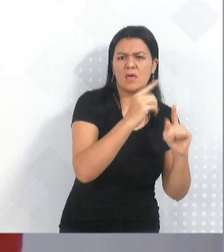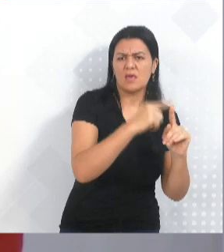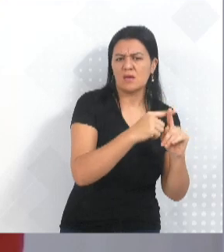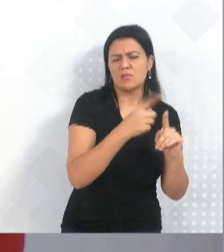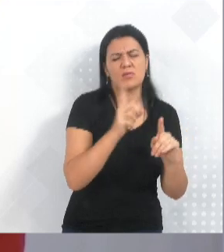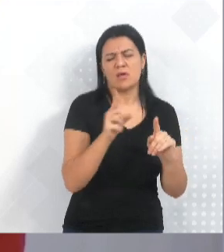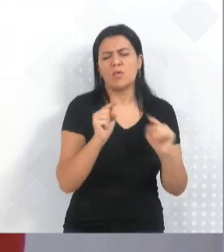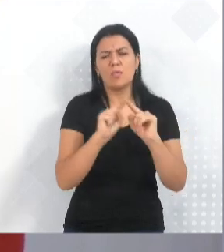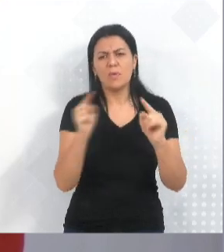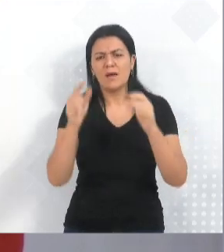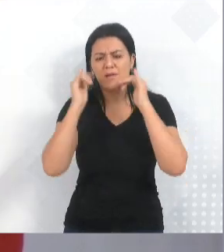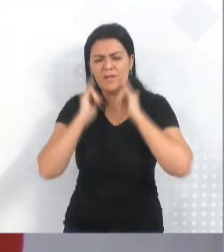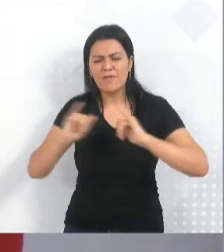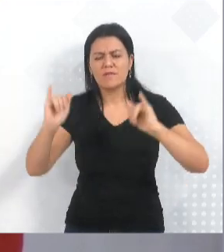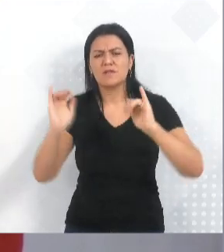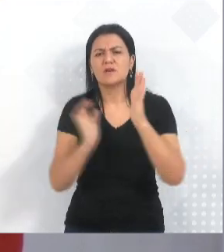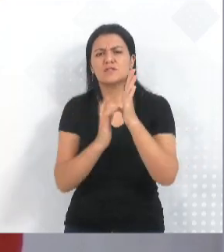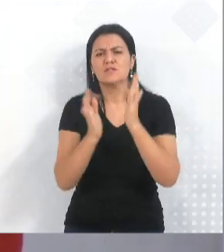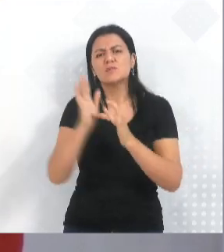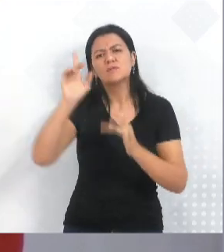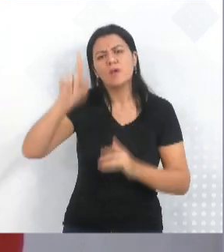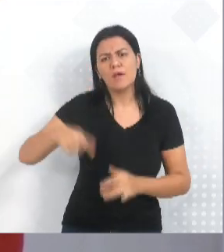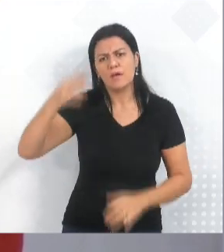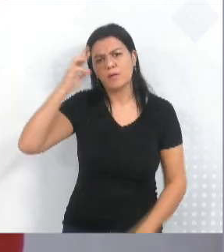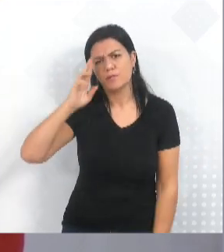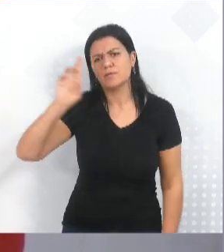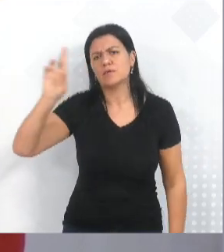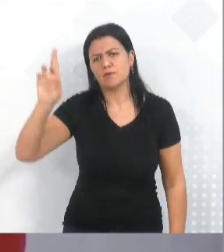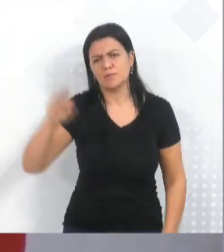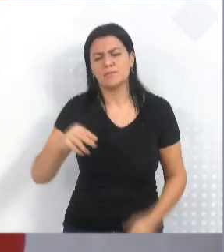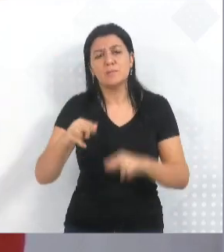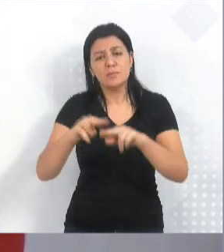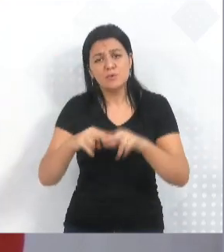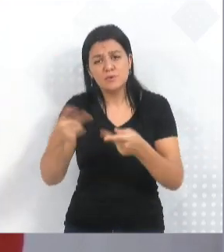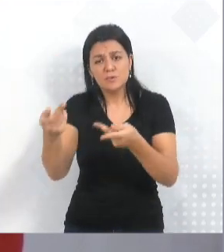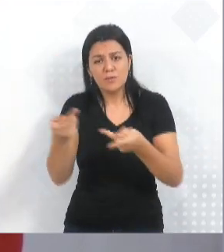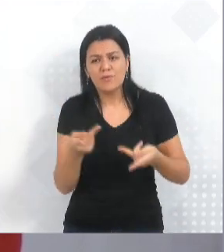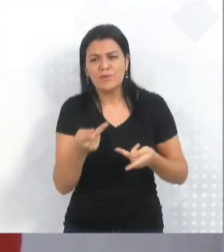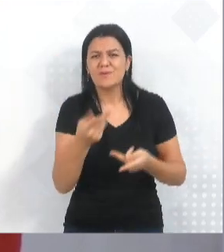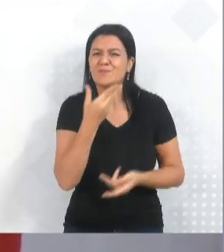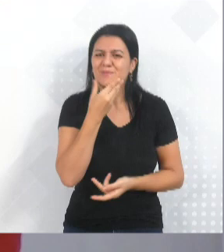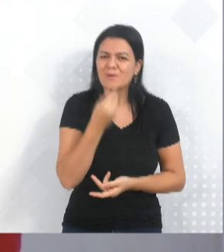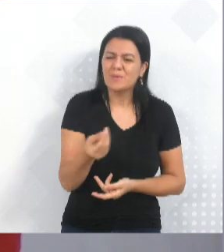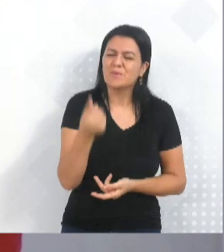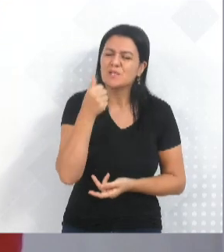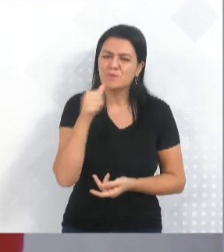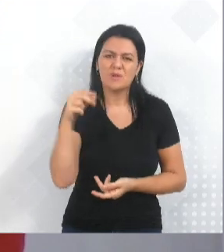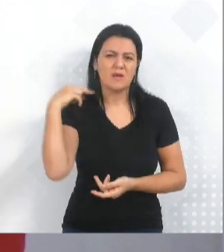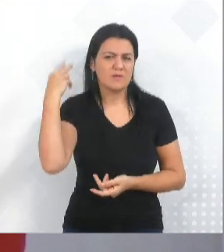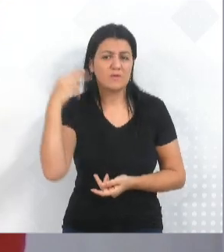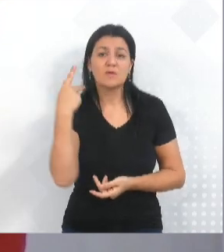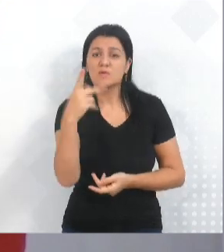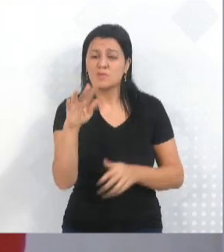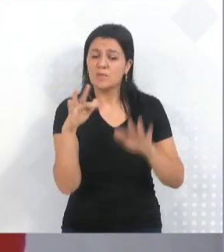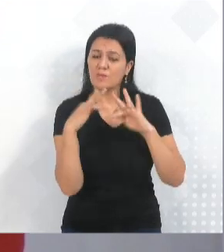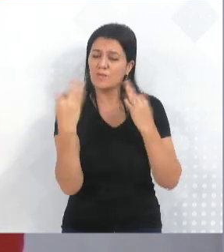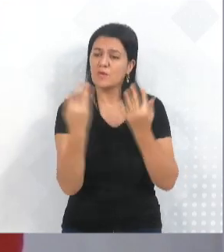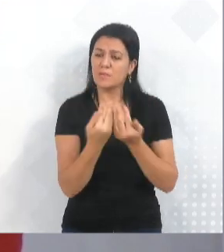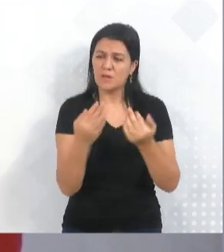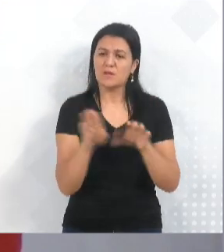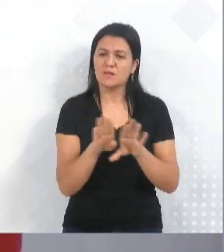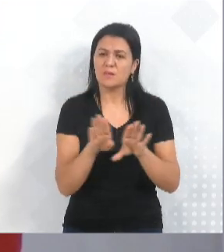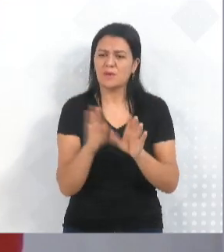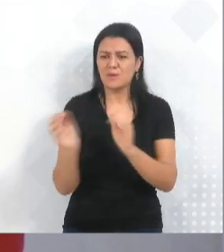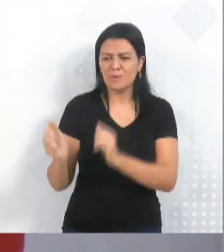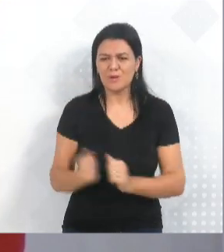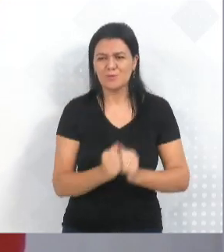é o Senhor. Convido os vereadores, as vereadoras, convido as suas famílias para estarem conosco nesse